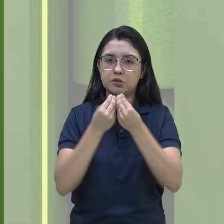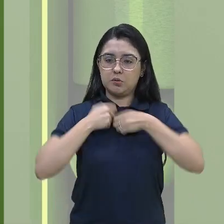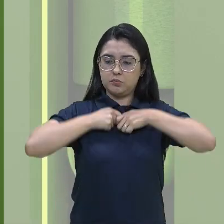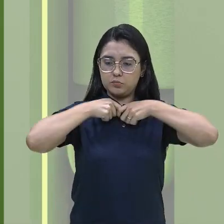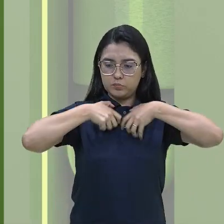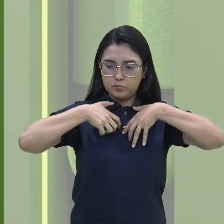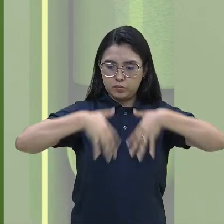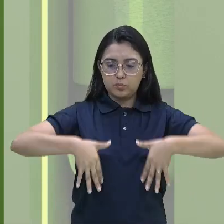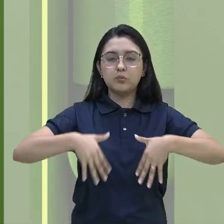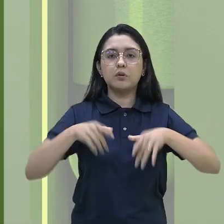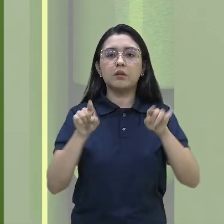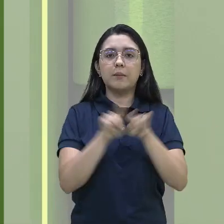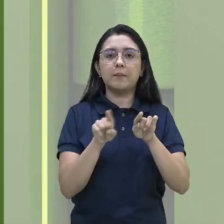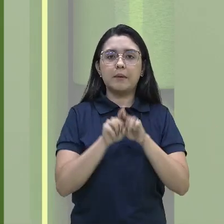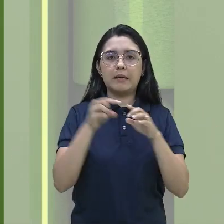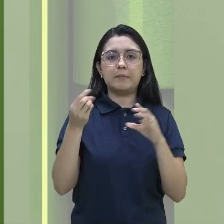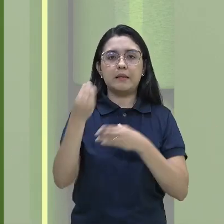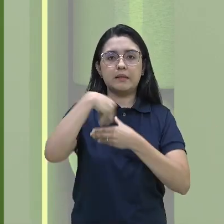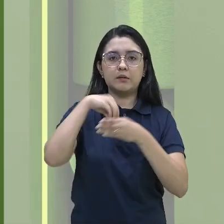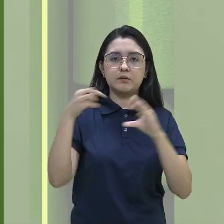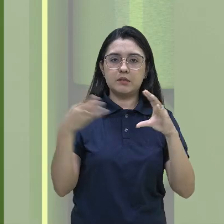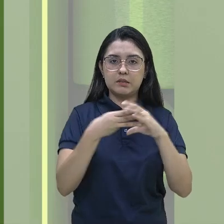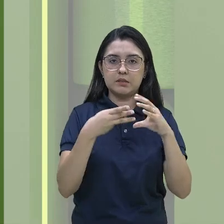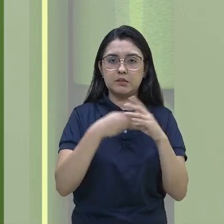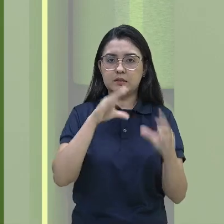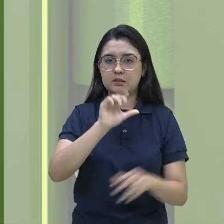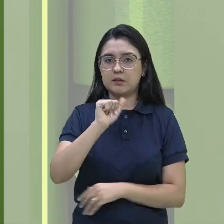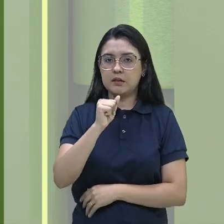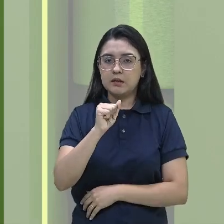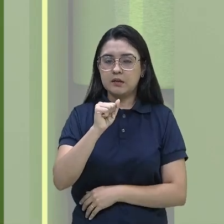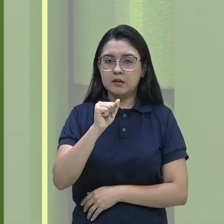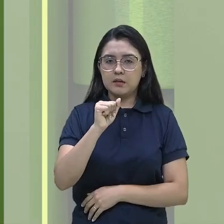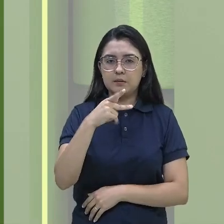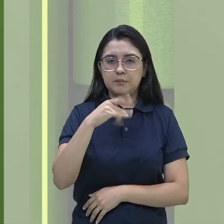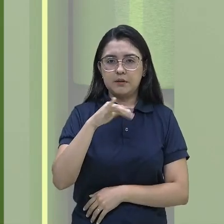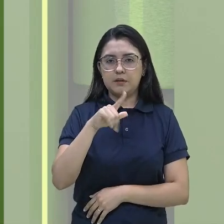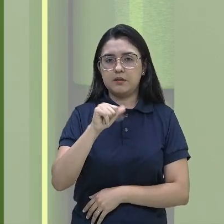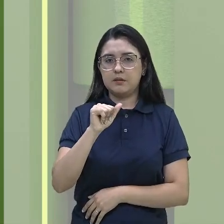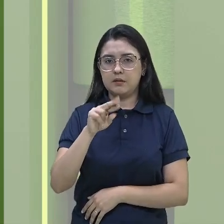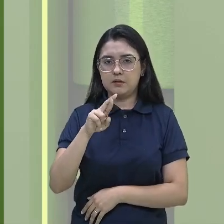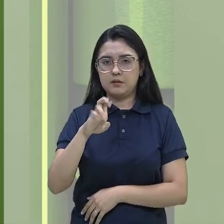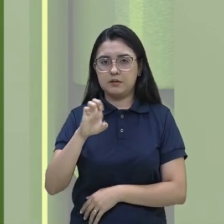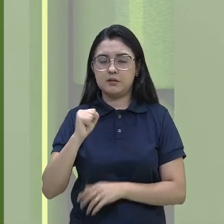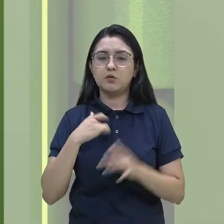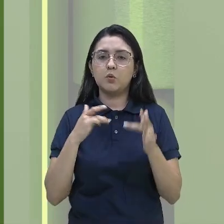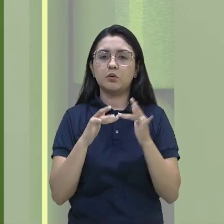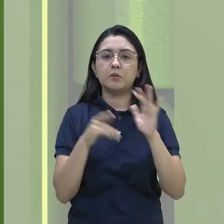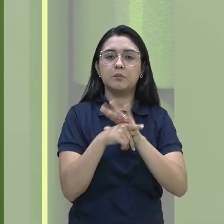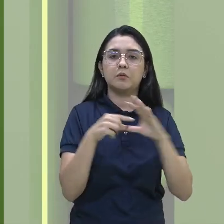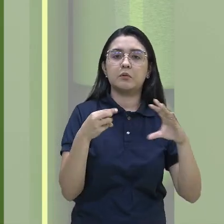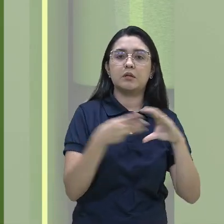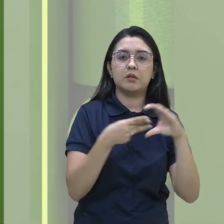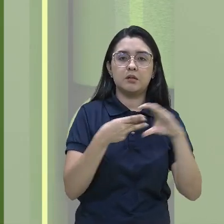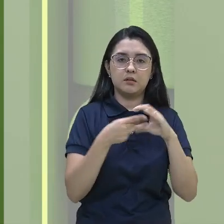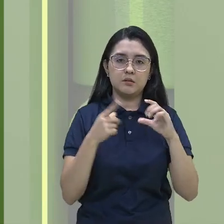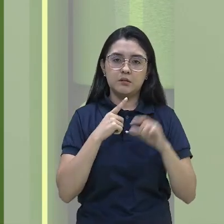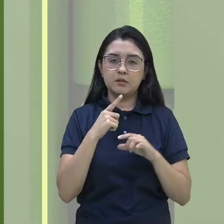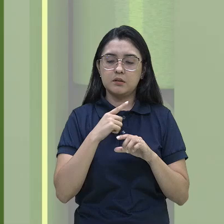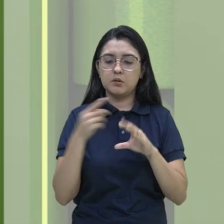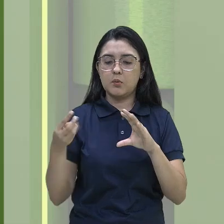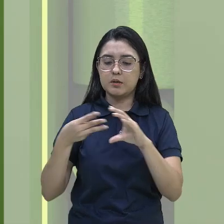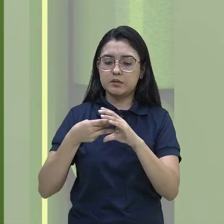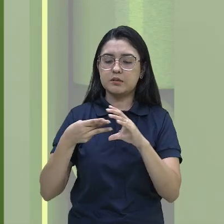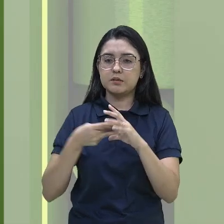interior das células. Os capilares é que estão em contato direto com as células e, assim, mantém as